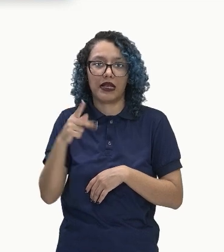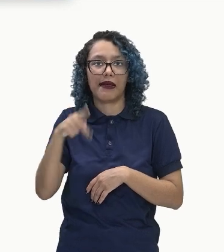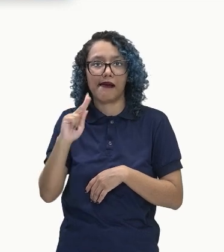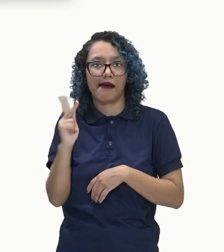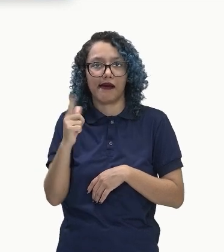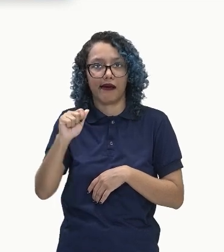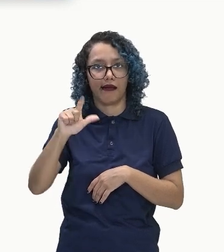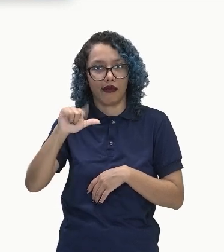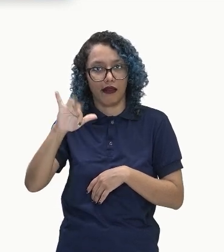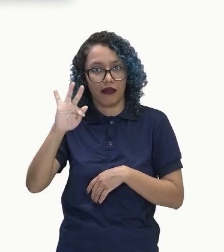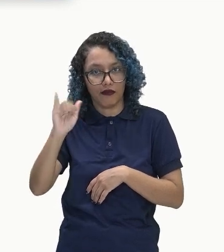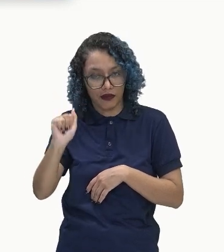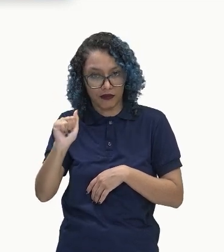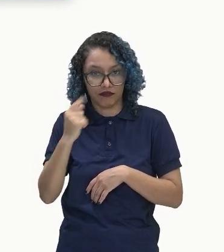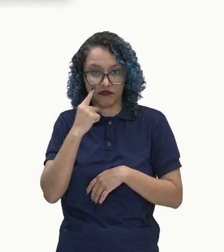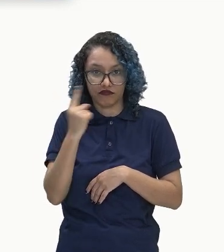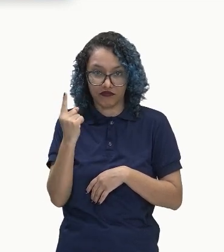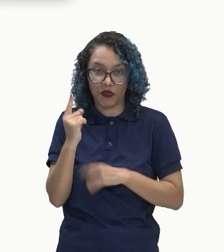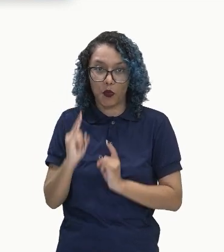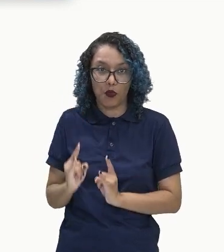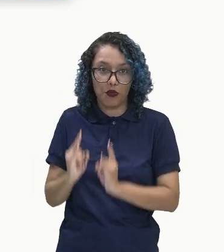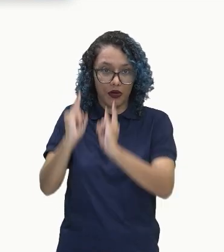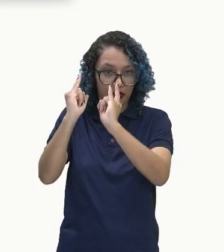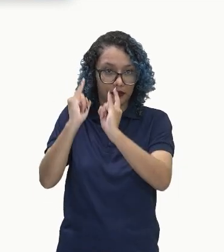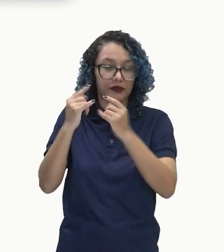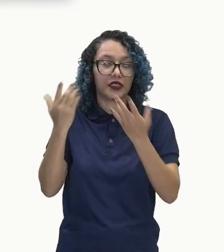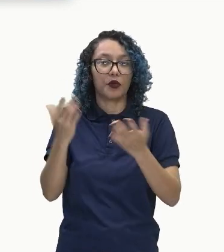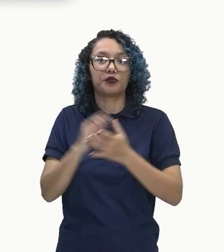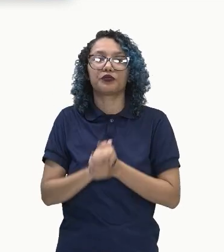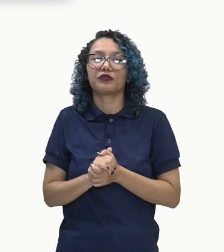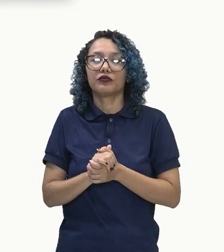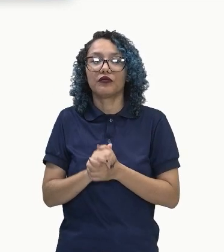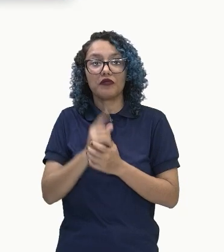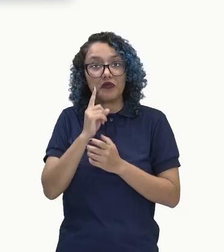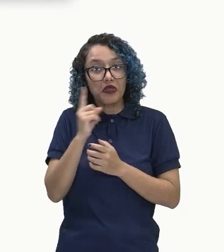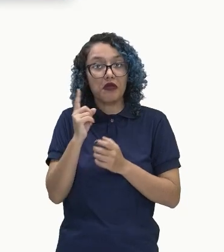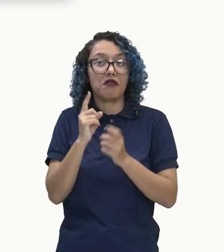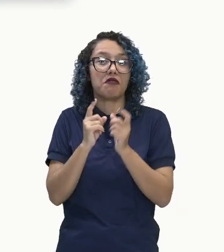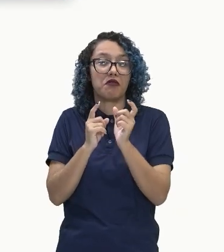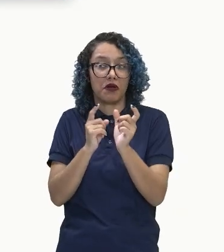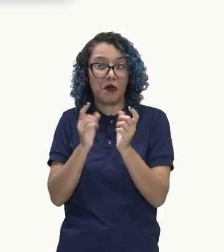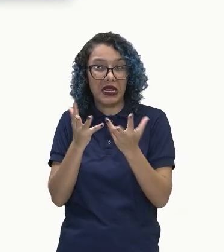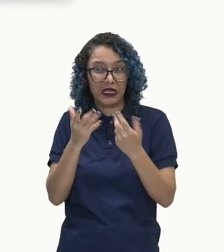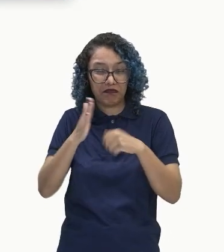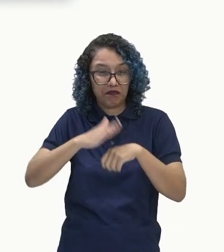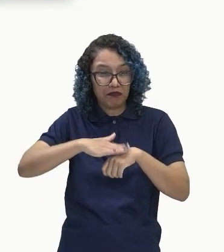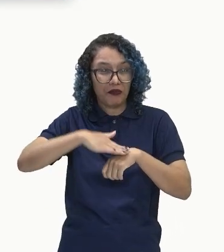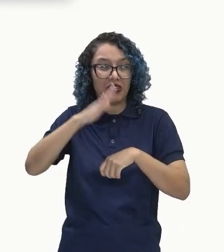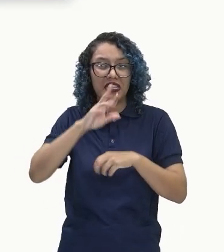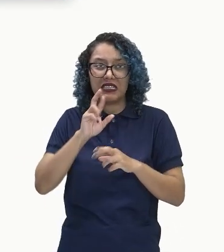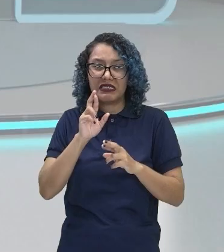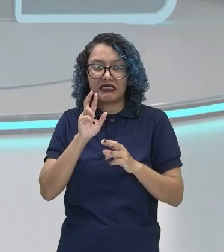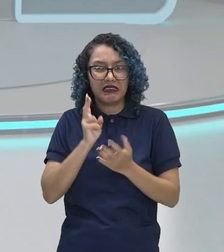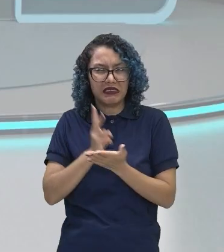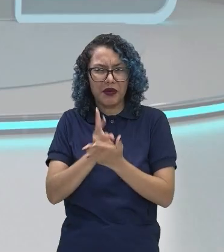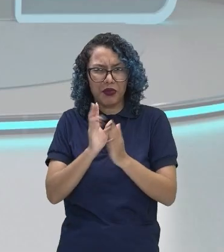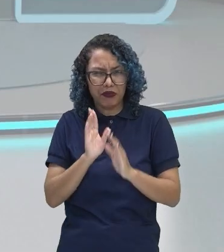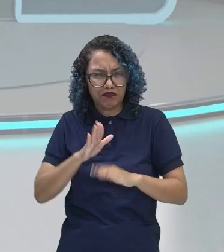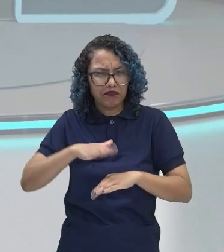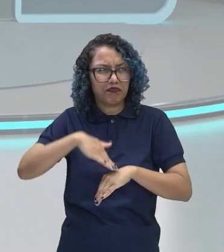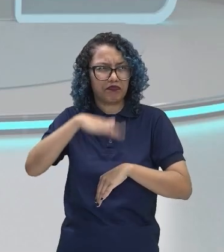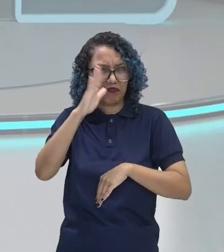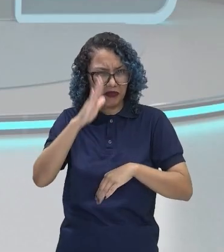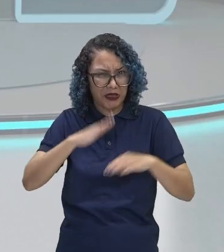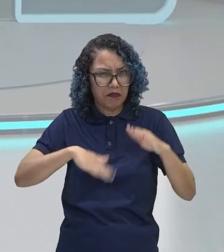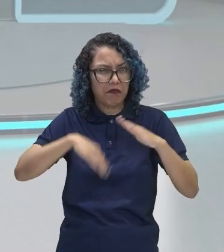já vimos que o superlativo ele vai sempre tratar de uma qualidade ao extremo. Mas tem algumas regrinhas que nós